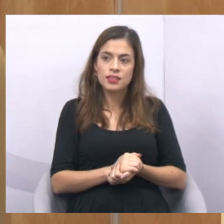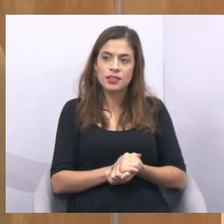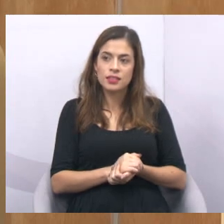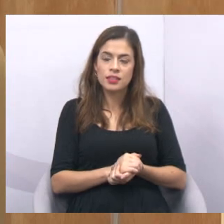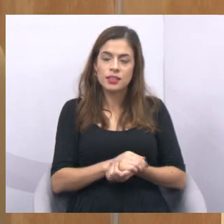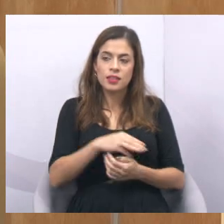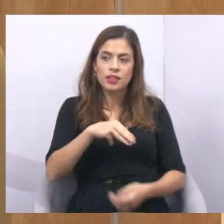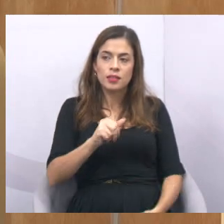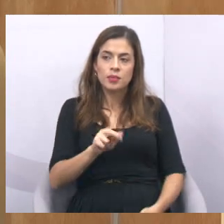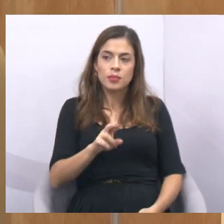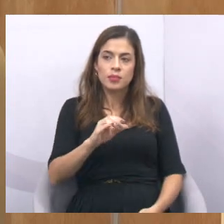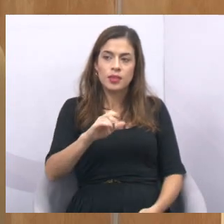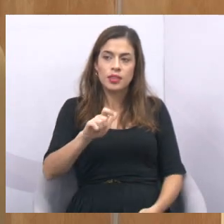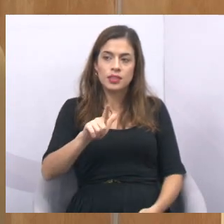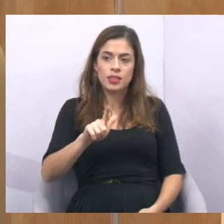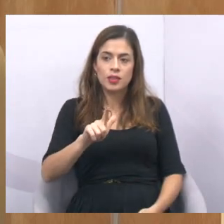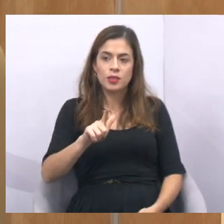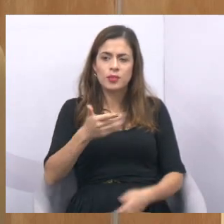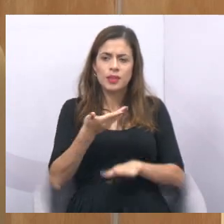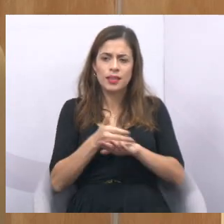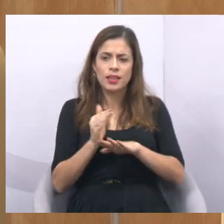o Marcel treinava